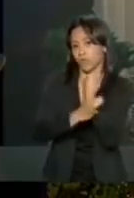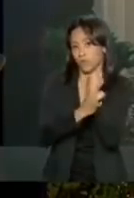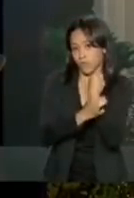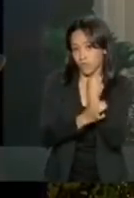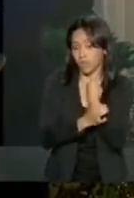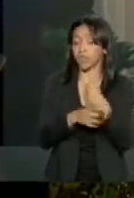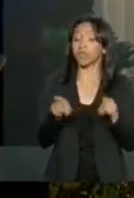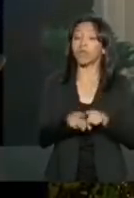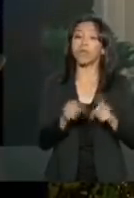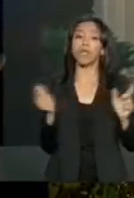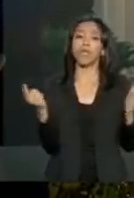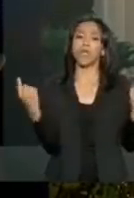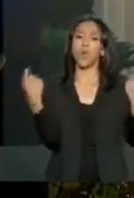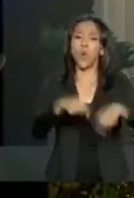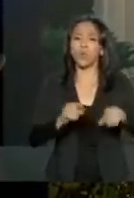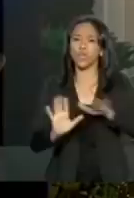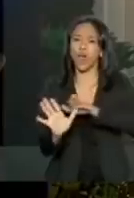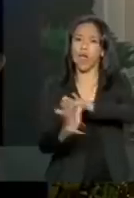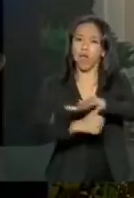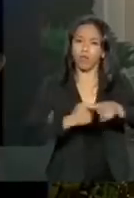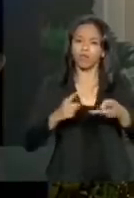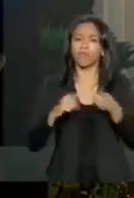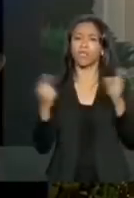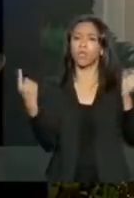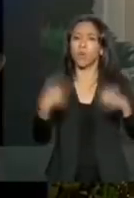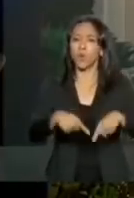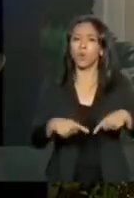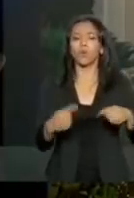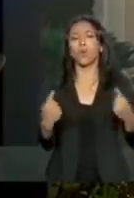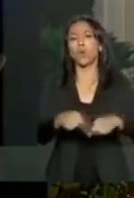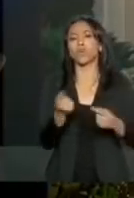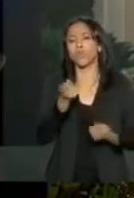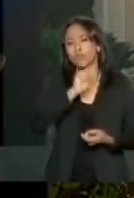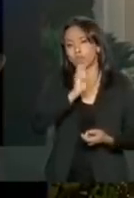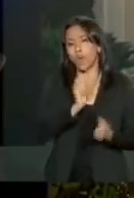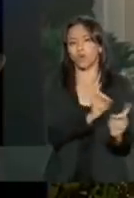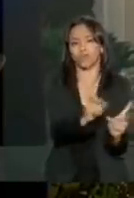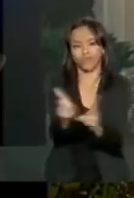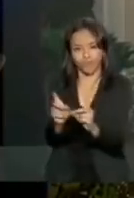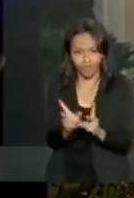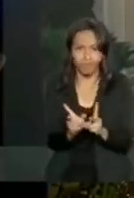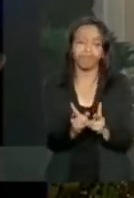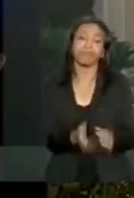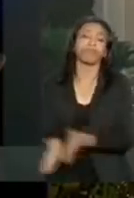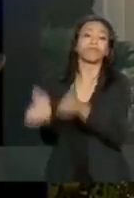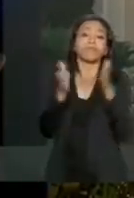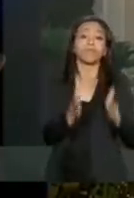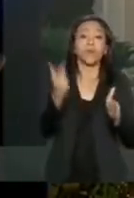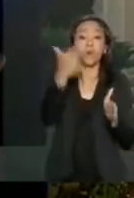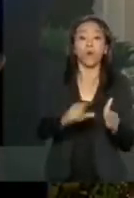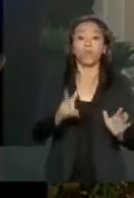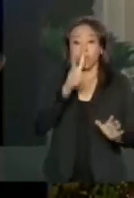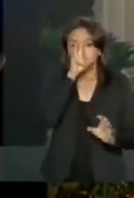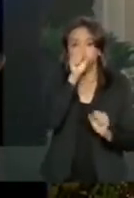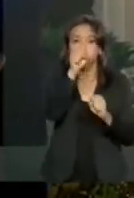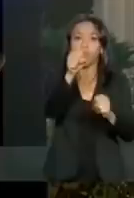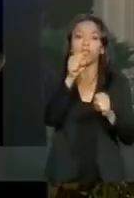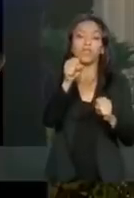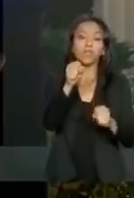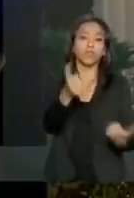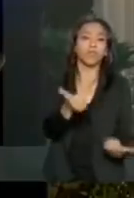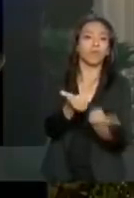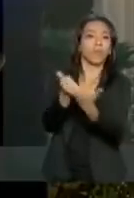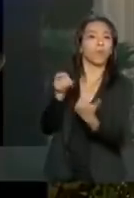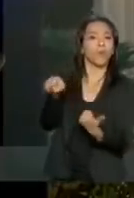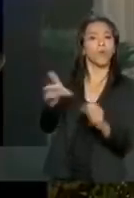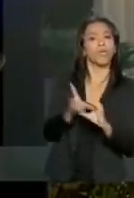contra a lavagem de dinheiro e o narcotráfico. O restabelecimento da democracia na Venezuela é de